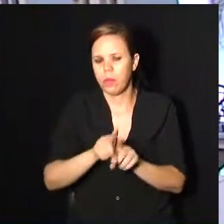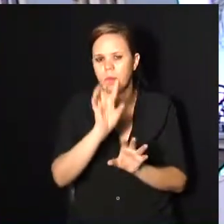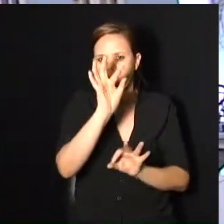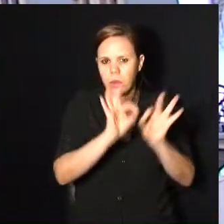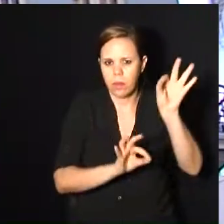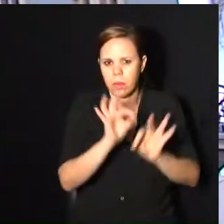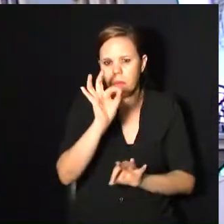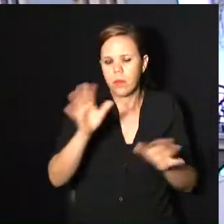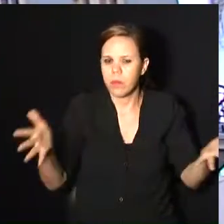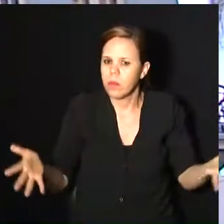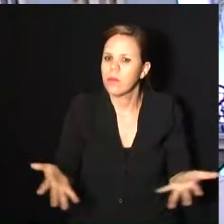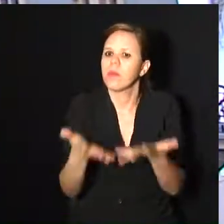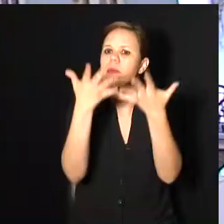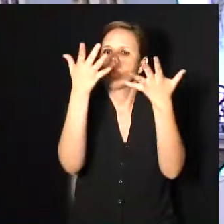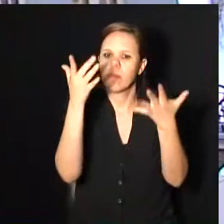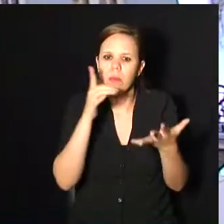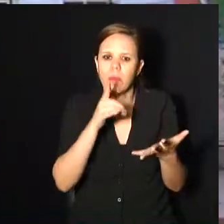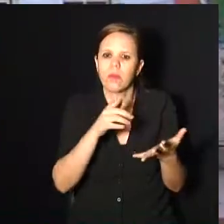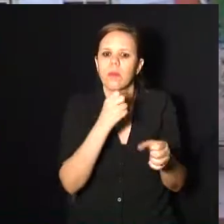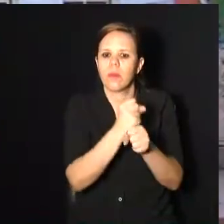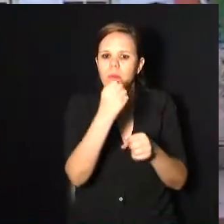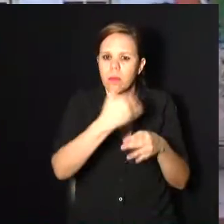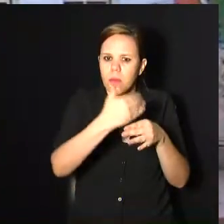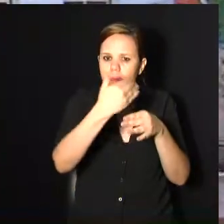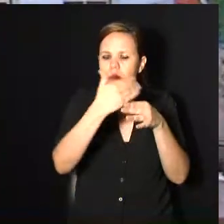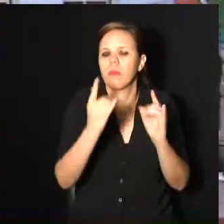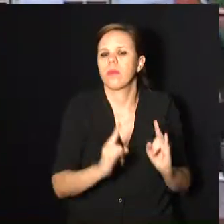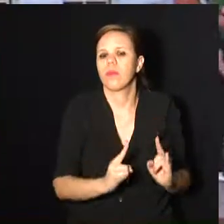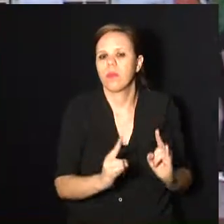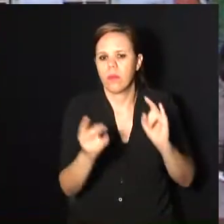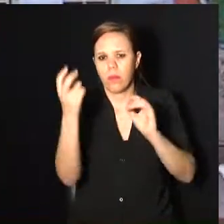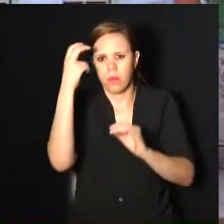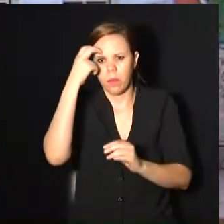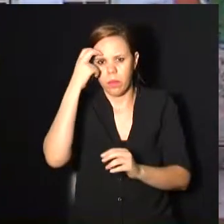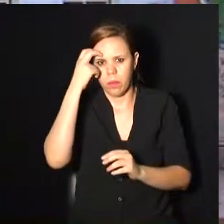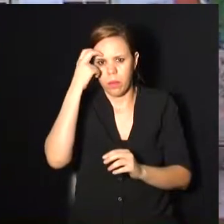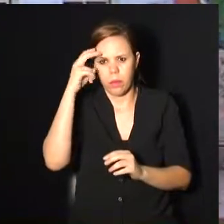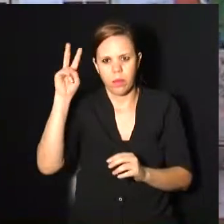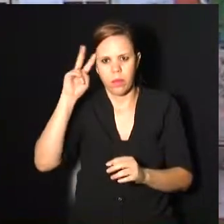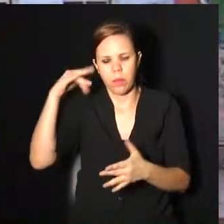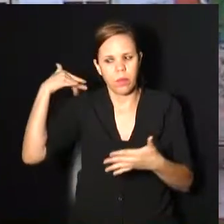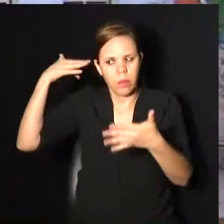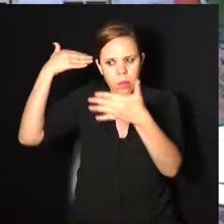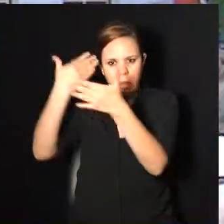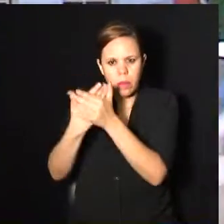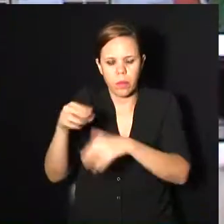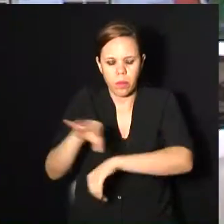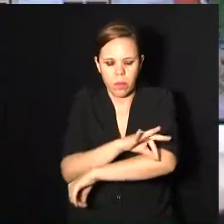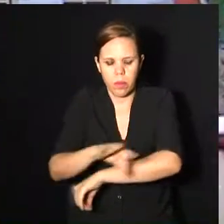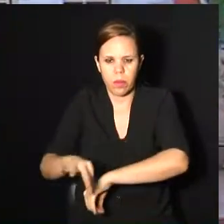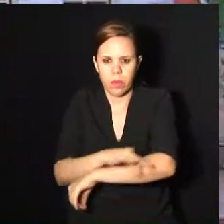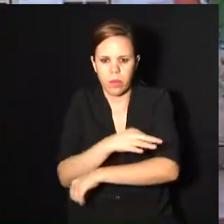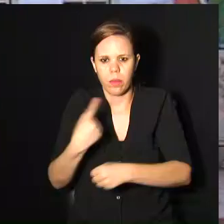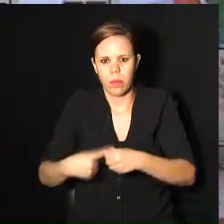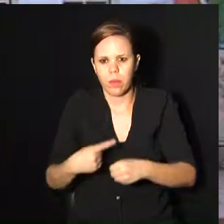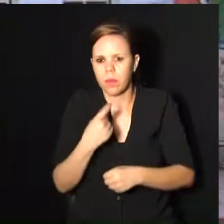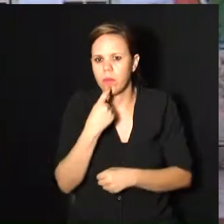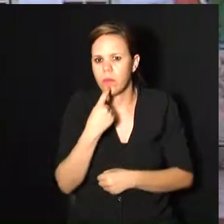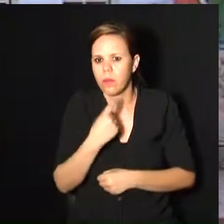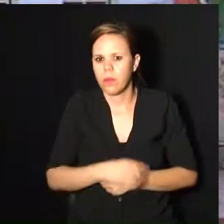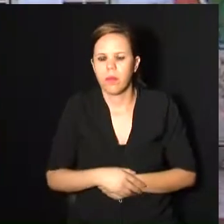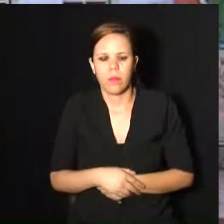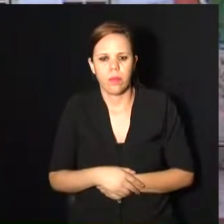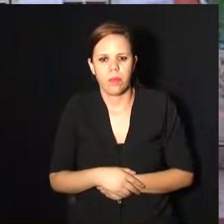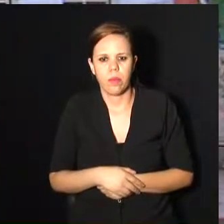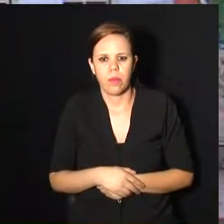para a recuperação e conservação de imóveis de valor cultural, histórico e arquitetônico do município de Campinas